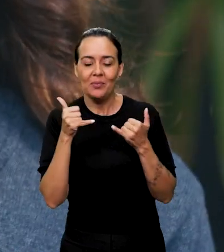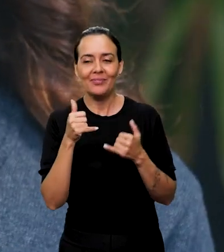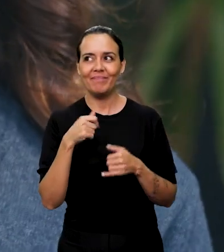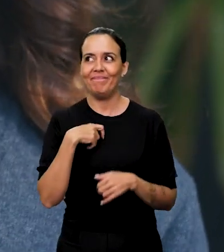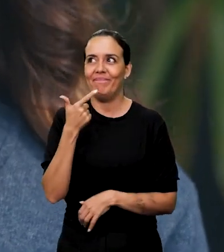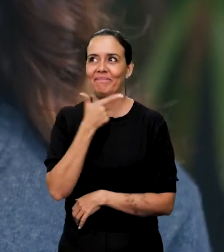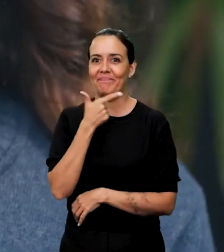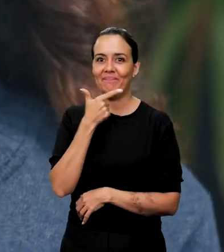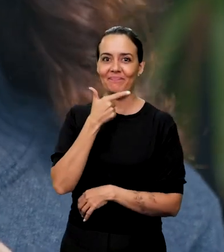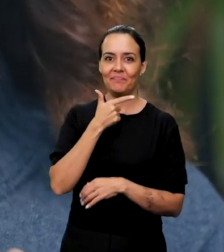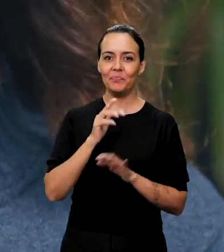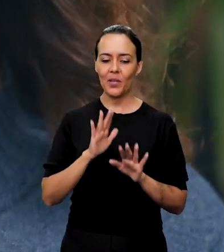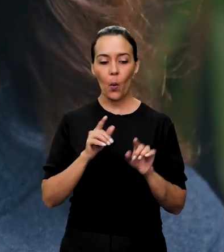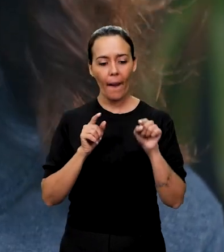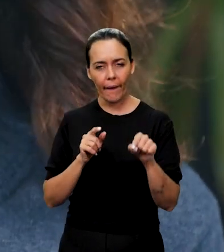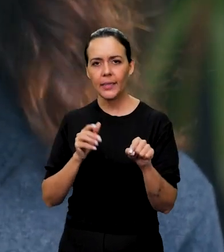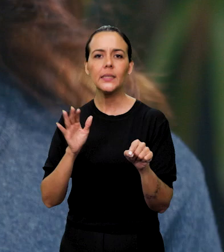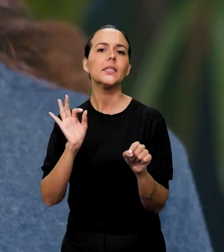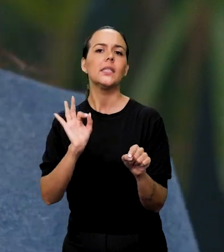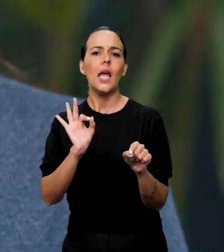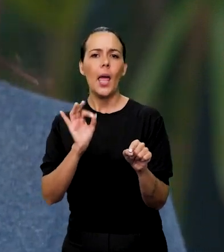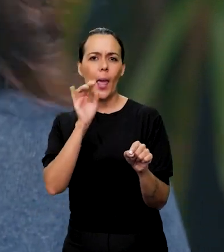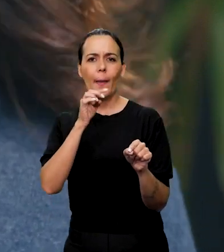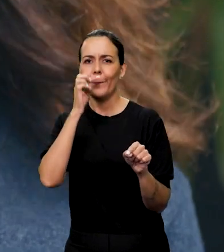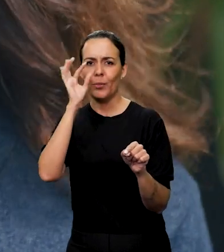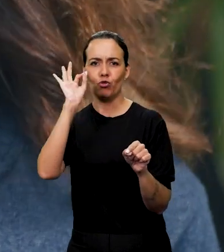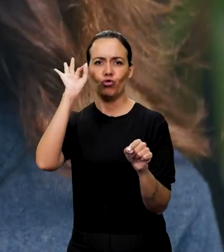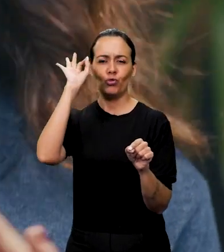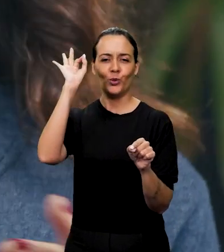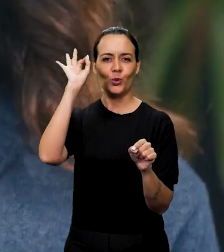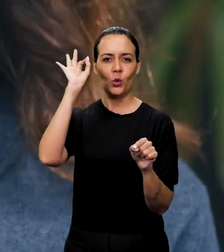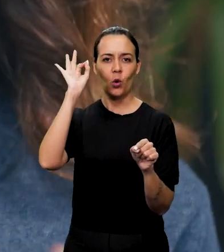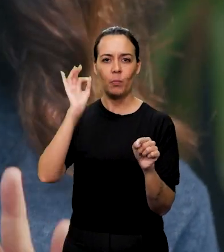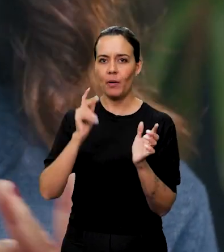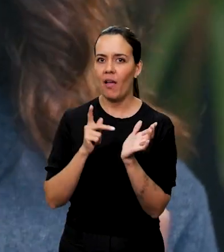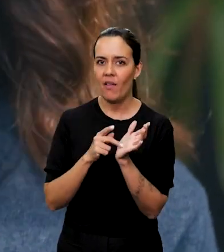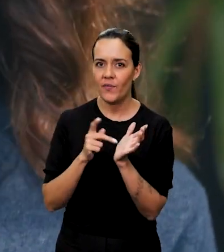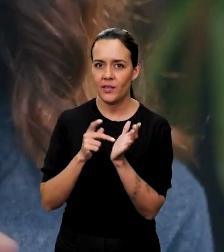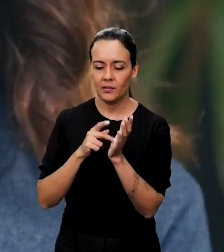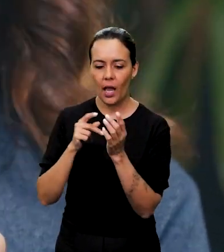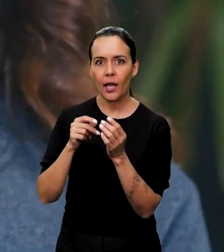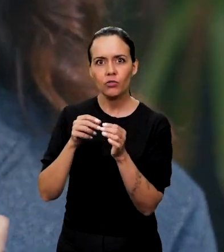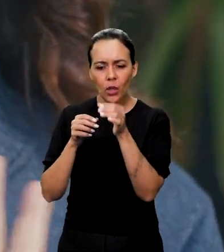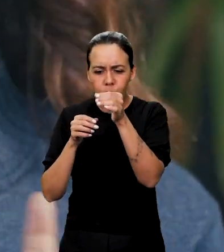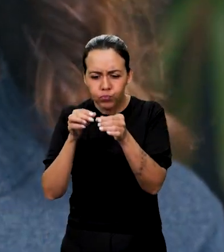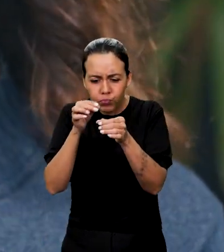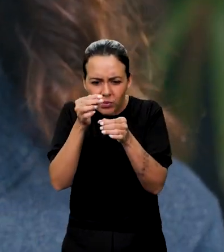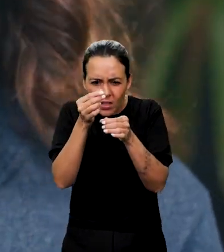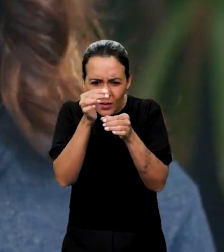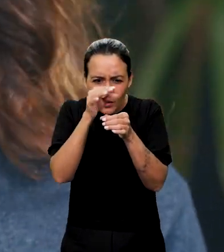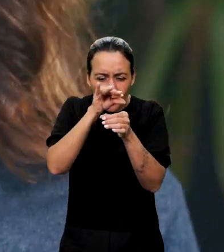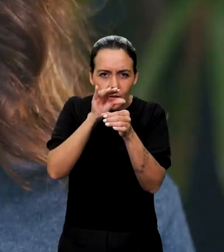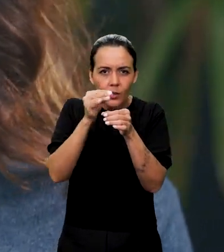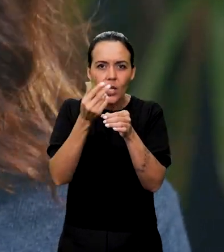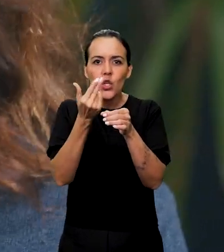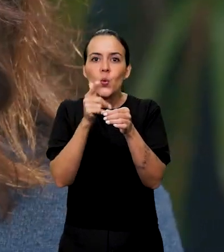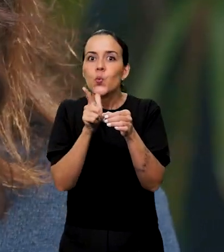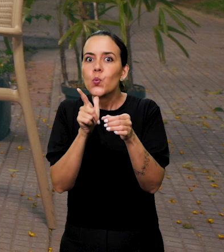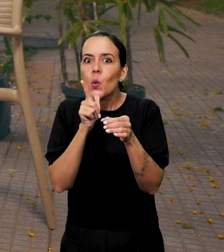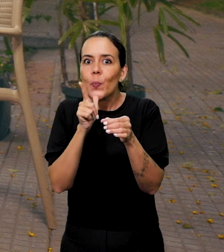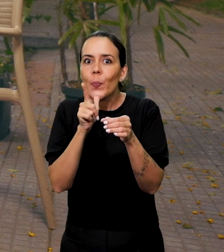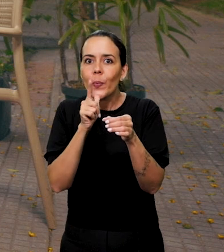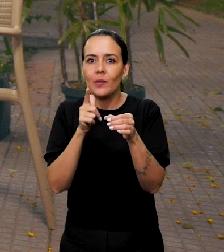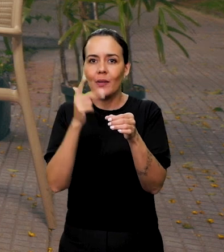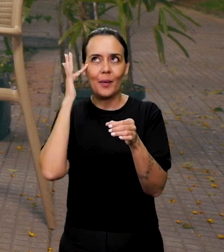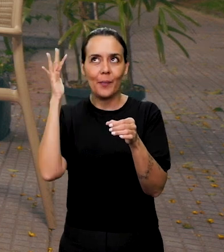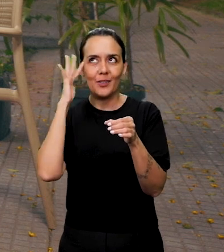ele falou assim, não, esse aí é o Mr. Perfection. E realmente, a textura da pele, as veias, era igual sem tirar nem pôr. Você imagina pondo e tirando, né?